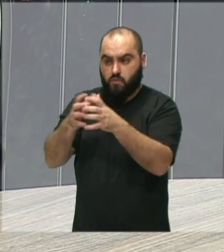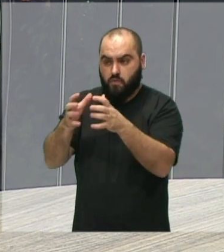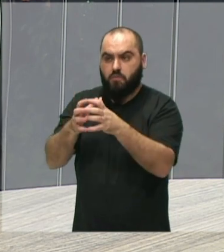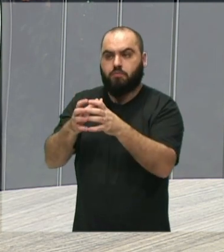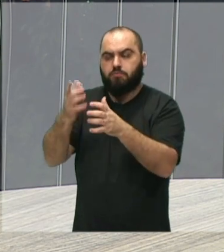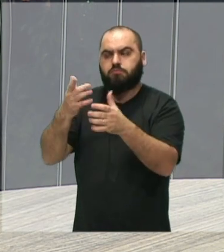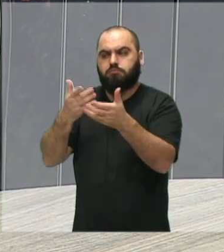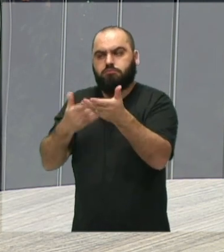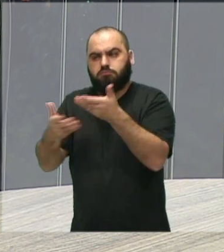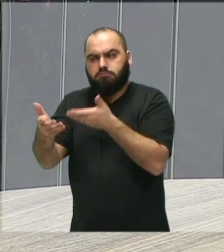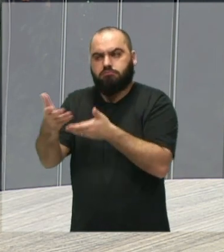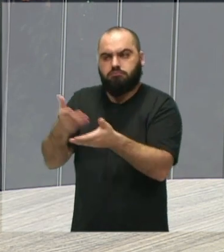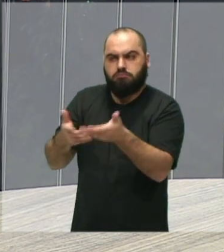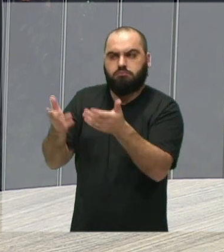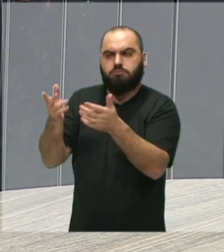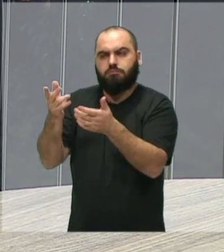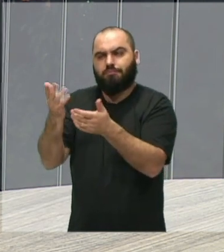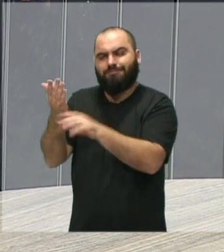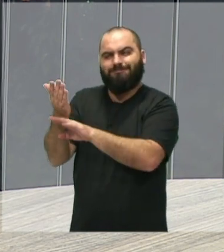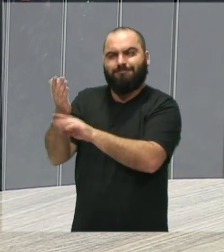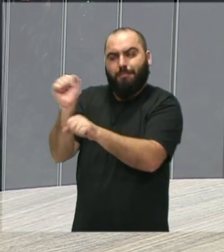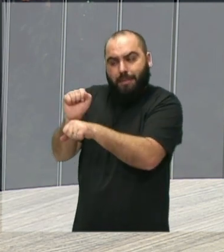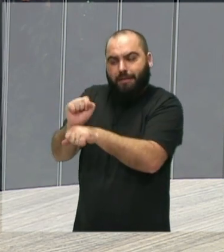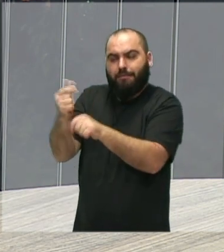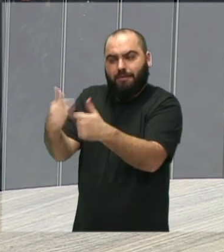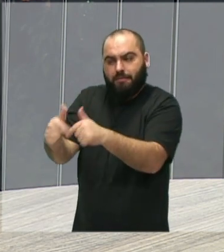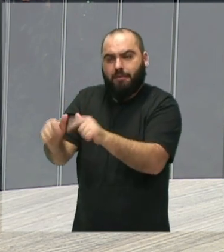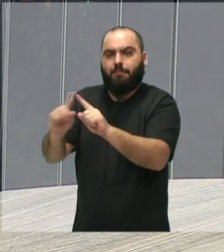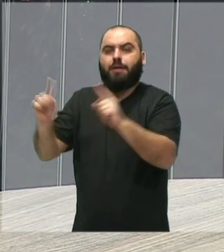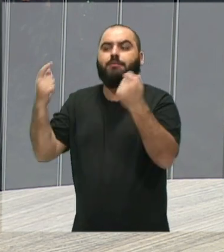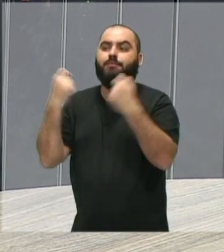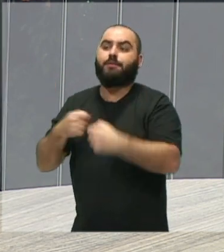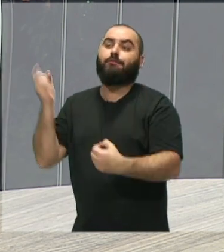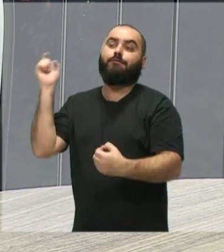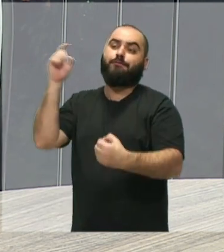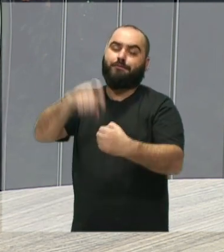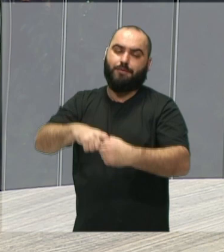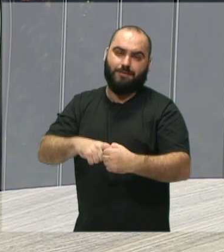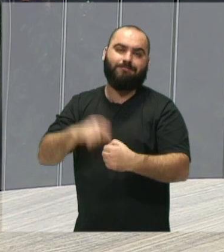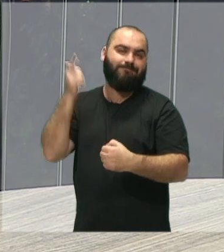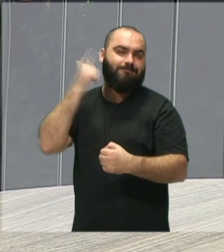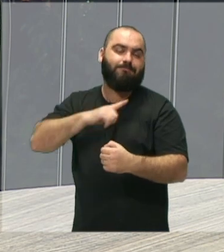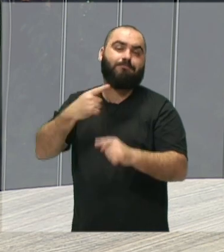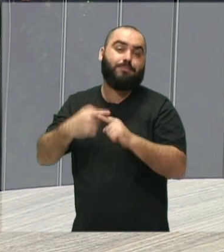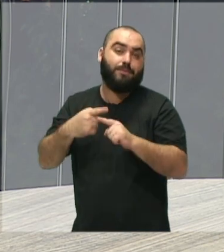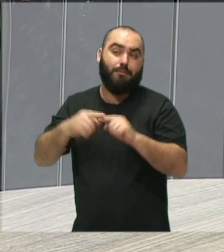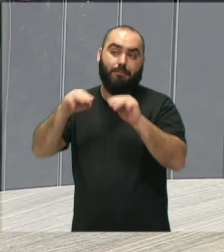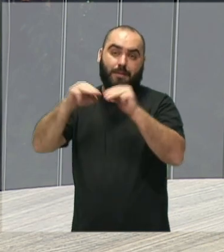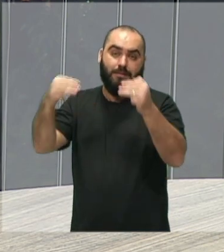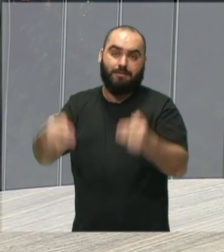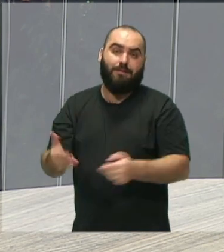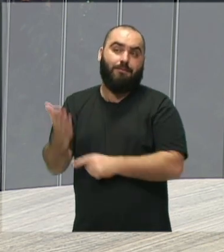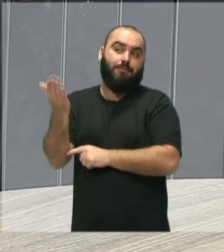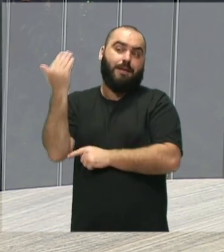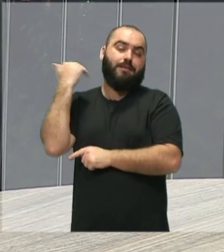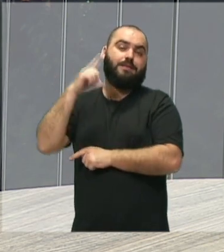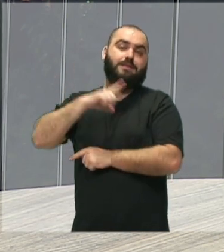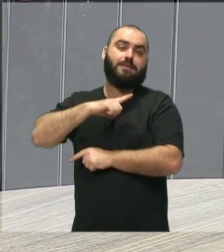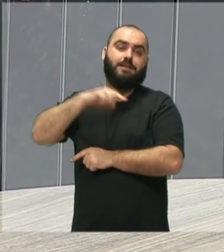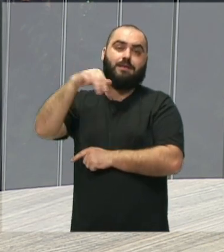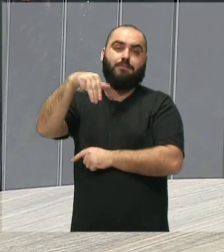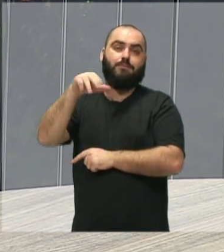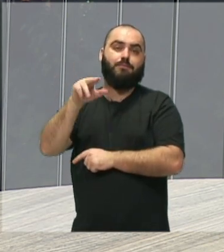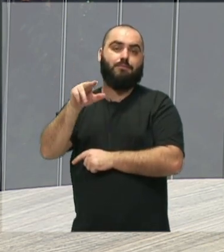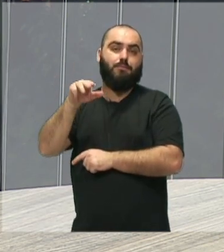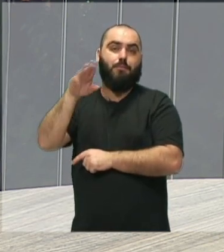isso e entende que é necessário estarmos retomando, né? Porque, por exemplo, no museu antes tinha o boi de mamão, ali entre